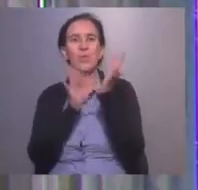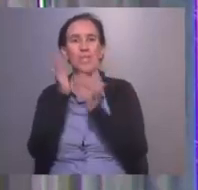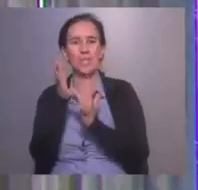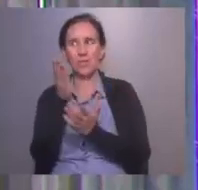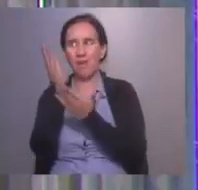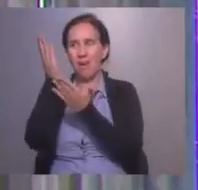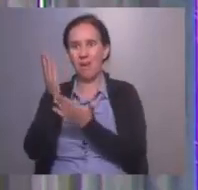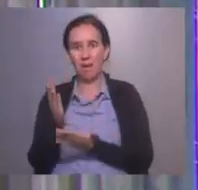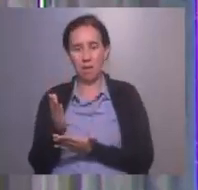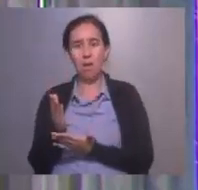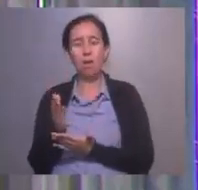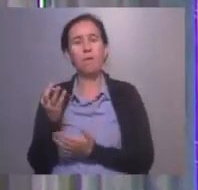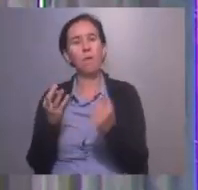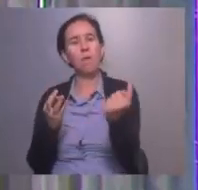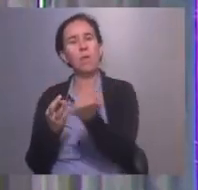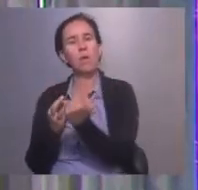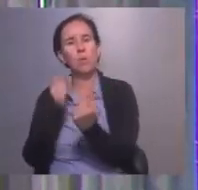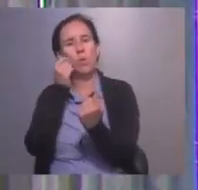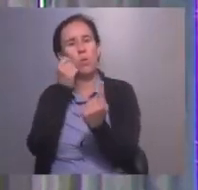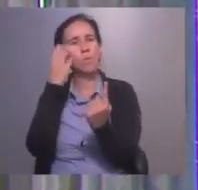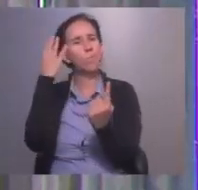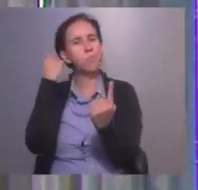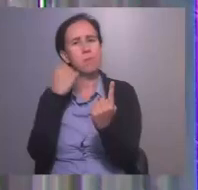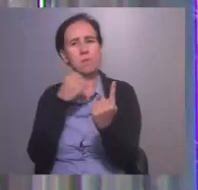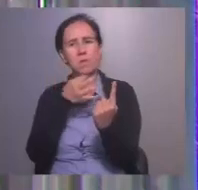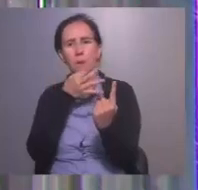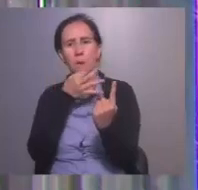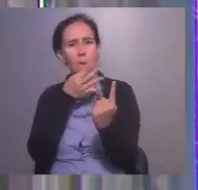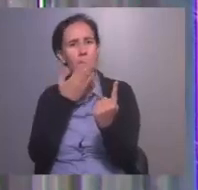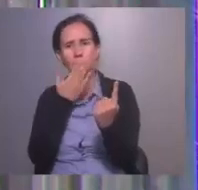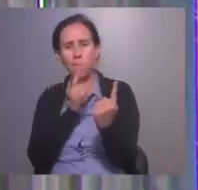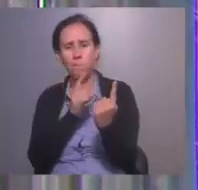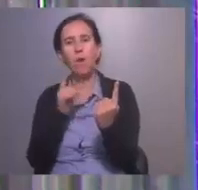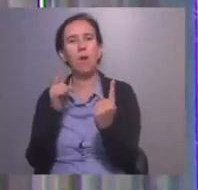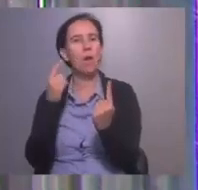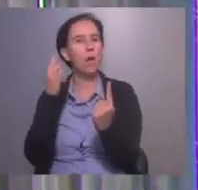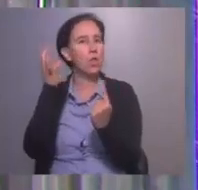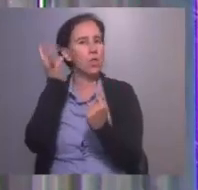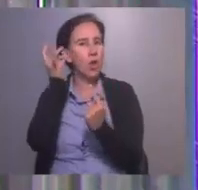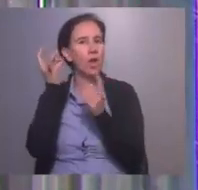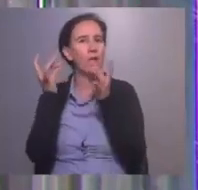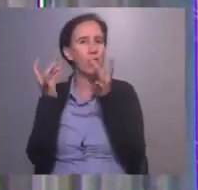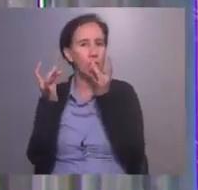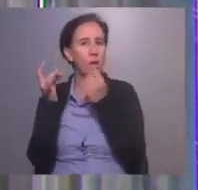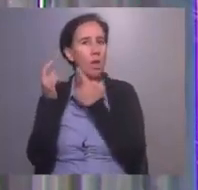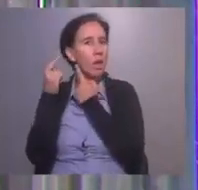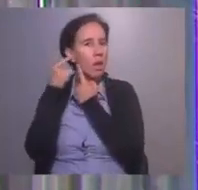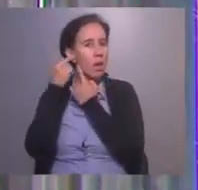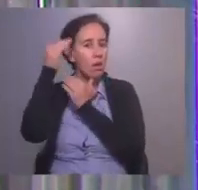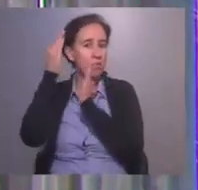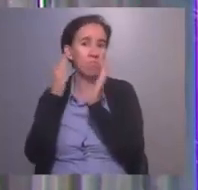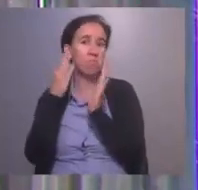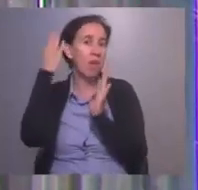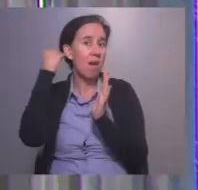Cristo, ao ser-lhe apresentado um surdo-mudo, tocou-lhe os ouvidos e a boca. Os ouvidos, porque ele